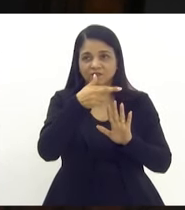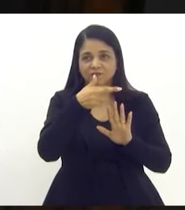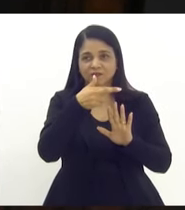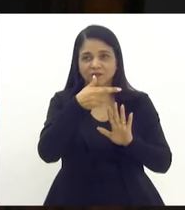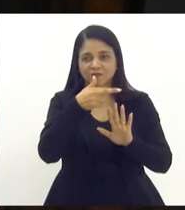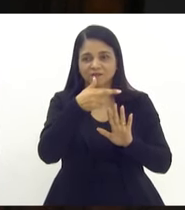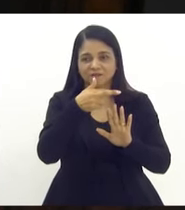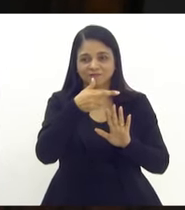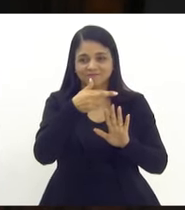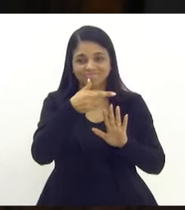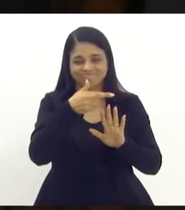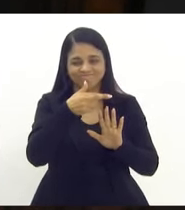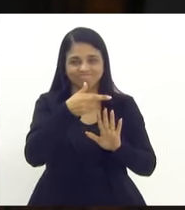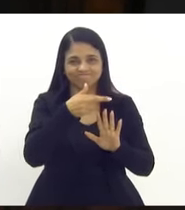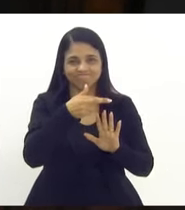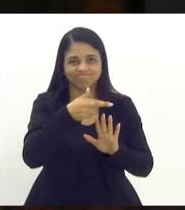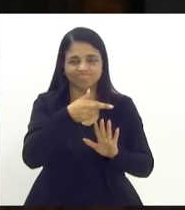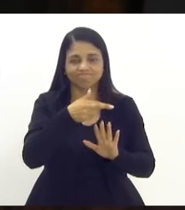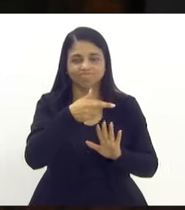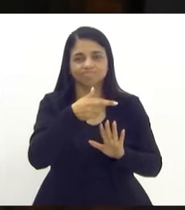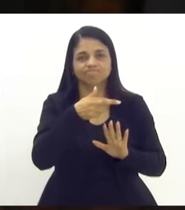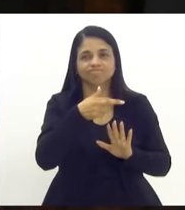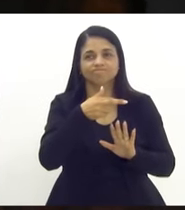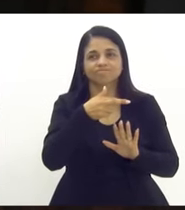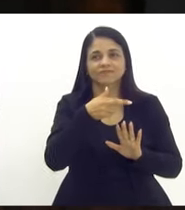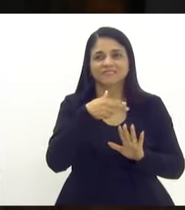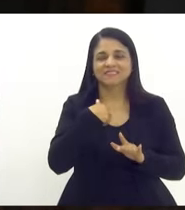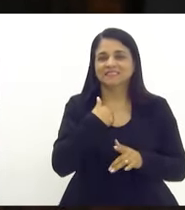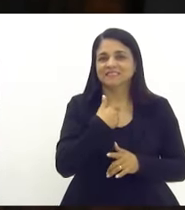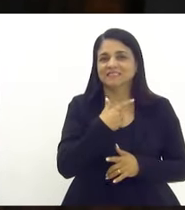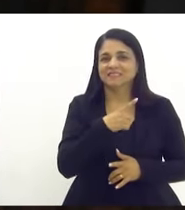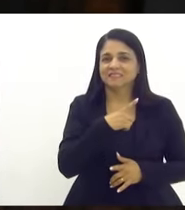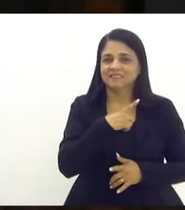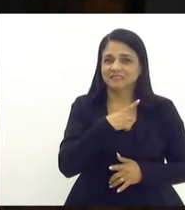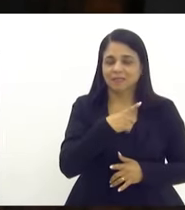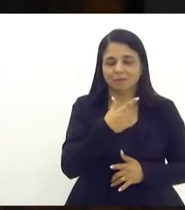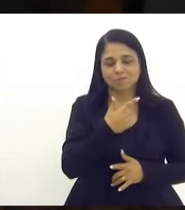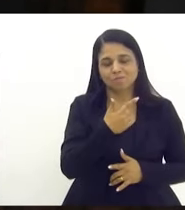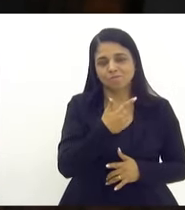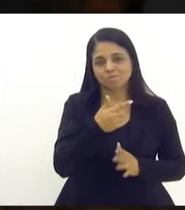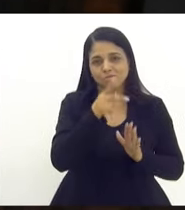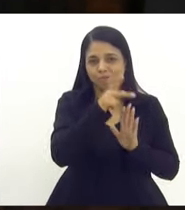Esse é separado. Tem projeto que não dá, que tem emenda.